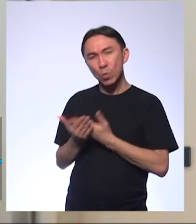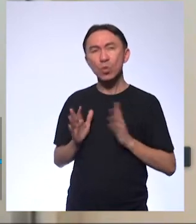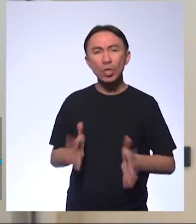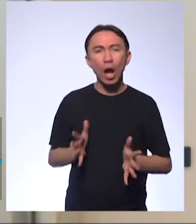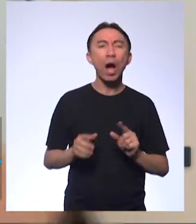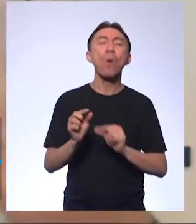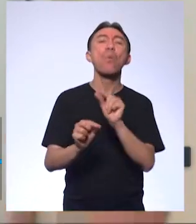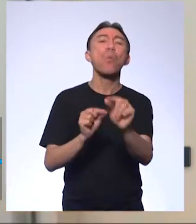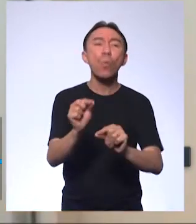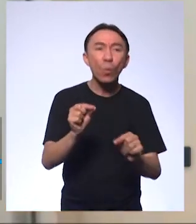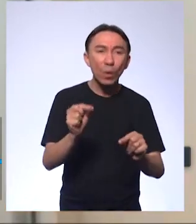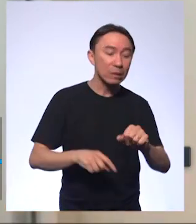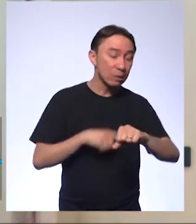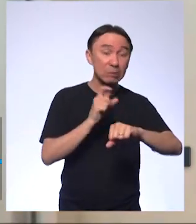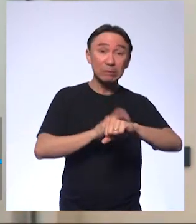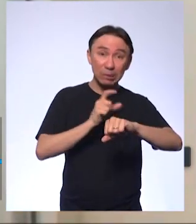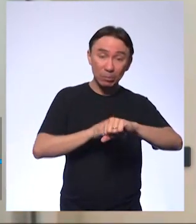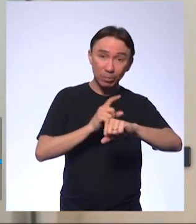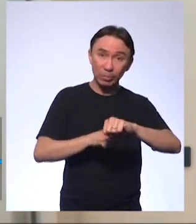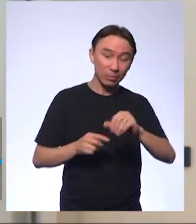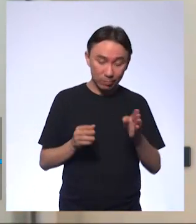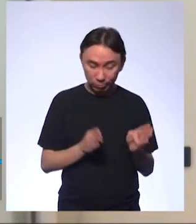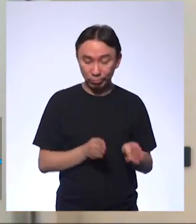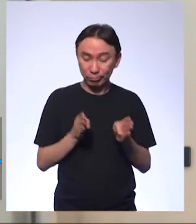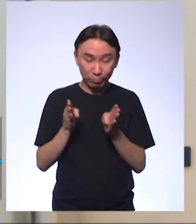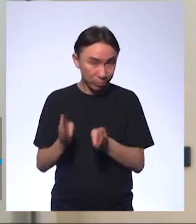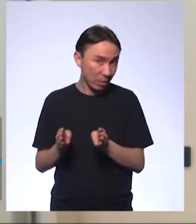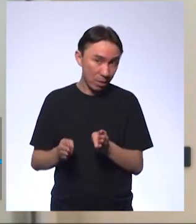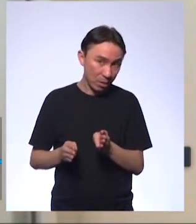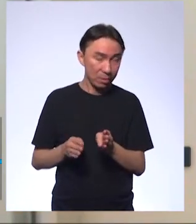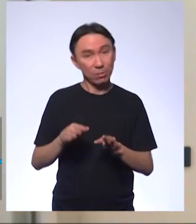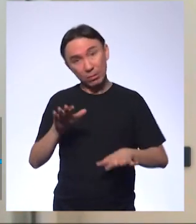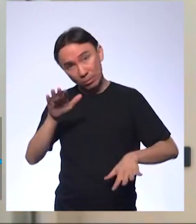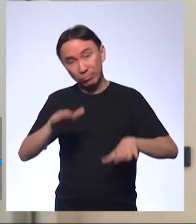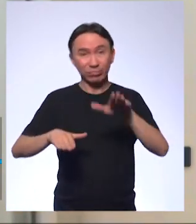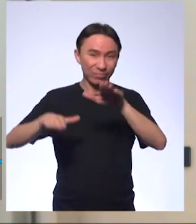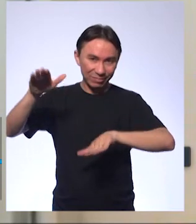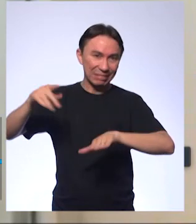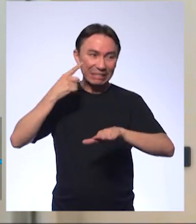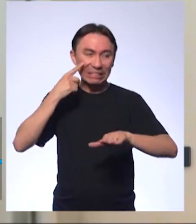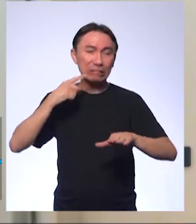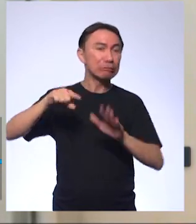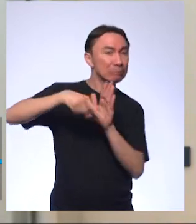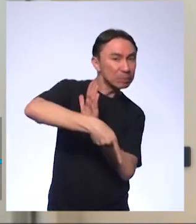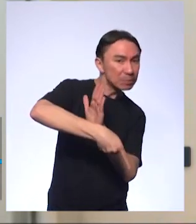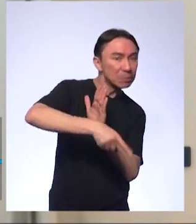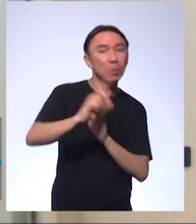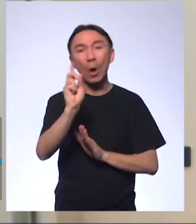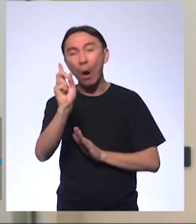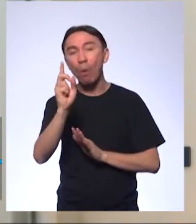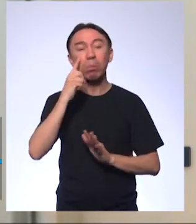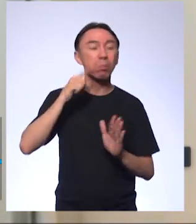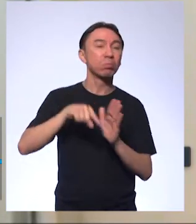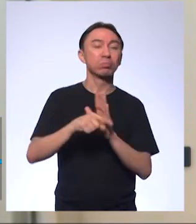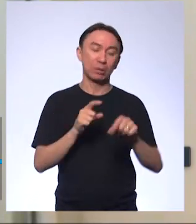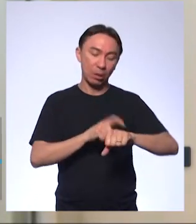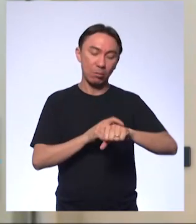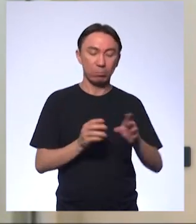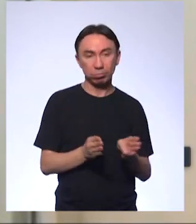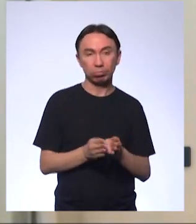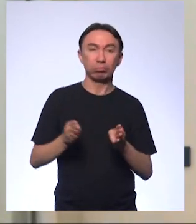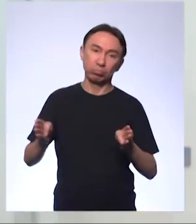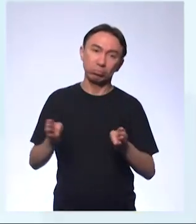uma concepção muito simples, para o próximo ele teve que estudar muitas outras coisas, e também a gente tem que pensar na tecnologia que tinha no momento,